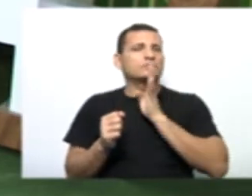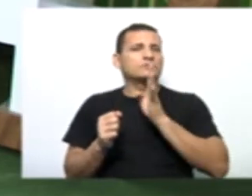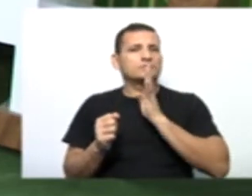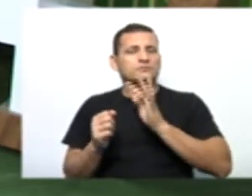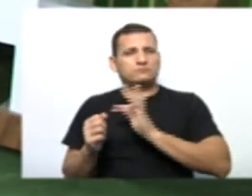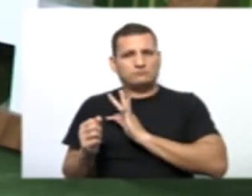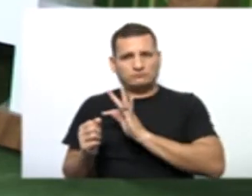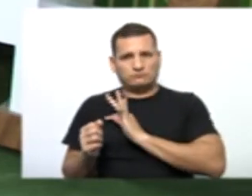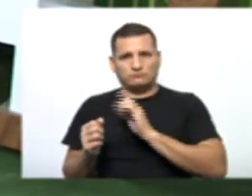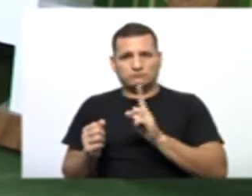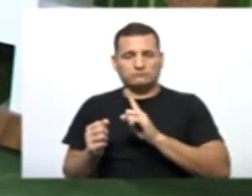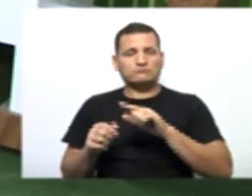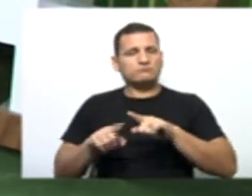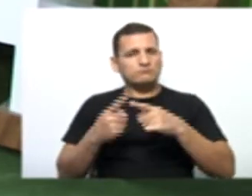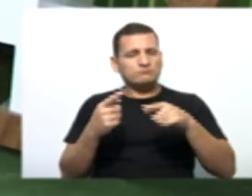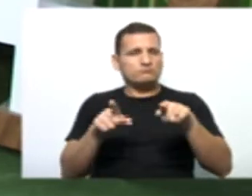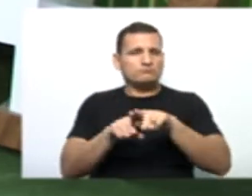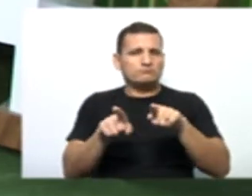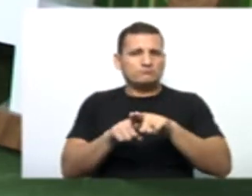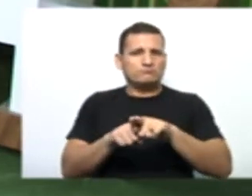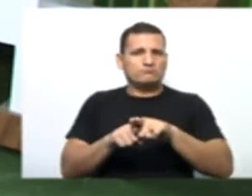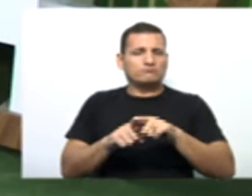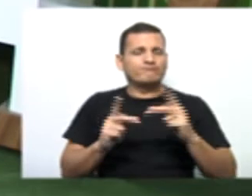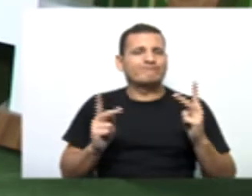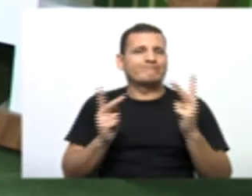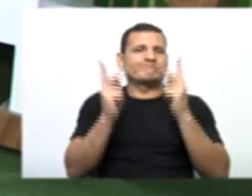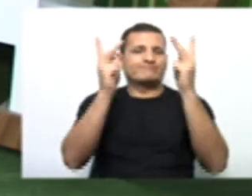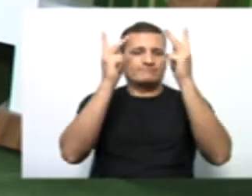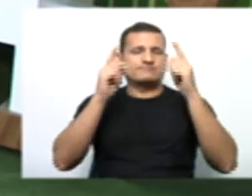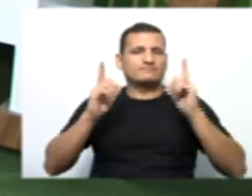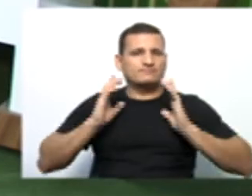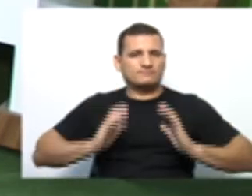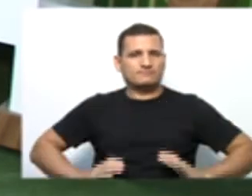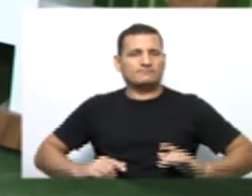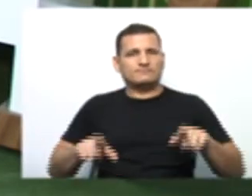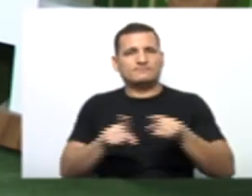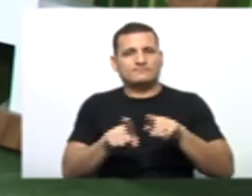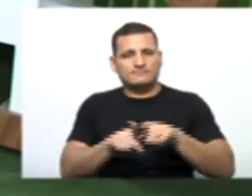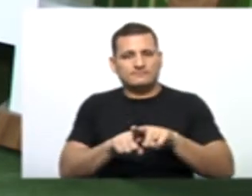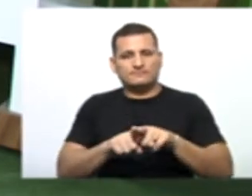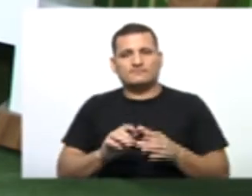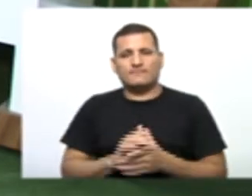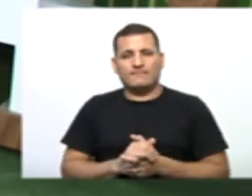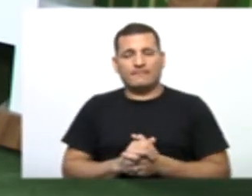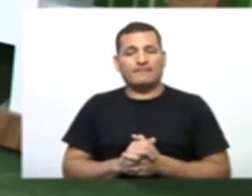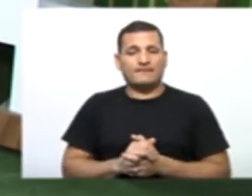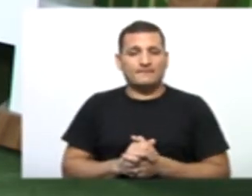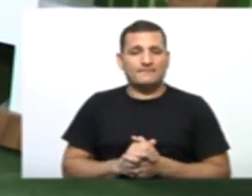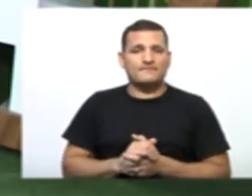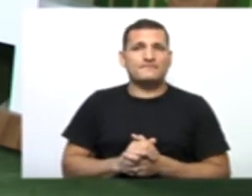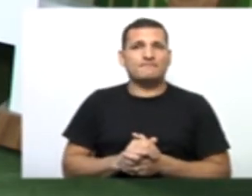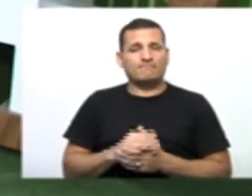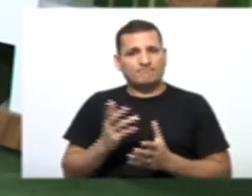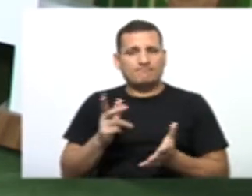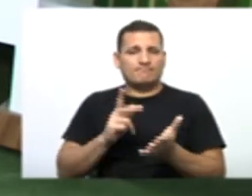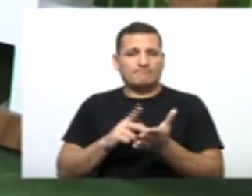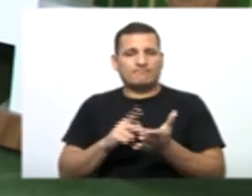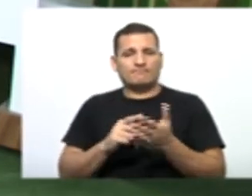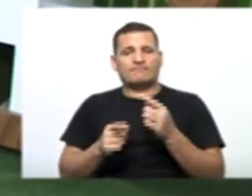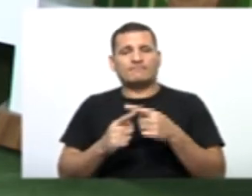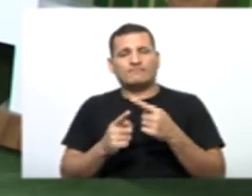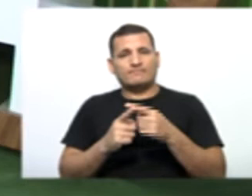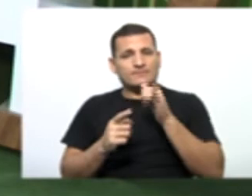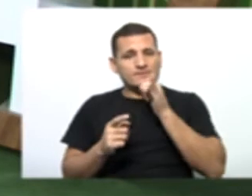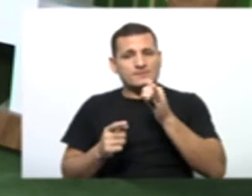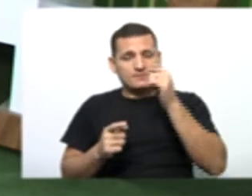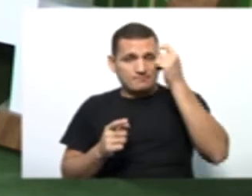falamos, mas principalmente a conduta virtuosa. Exatamente, professor. Até porque quando nós pensamos num bom profissional, nós